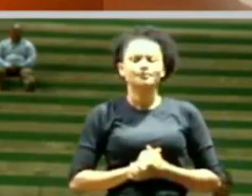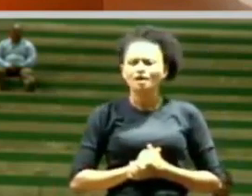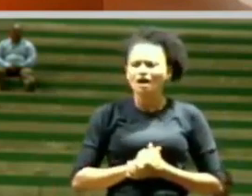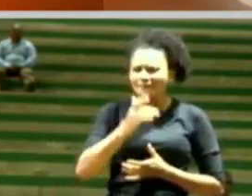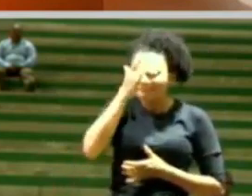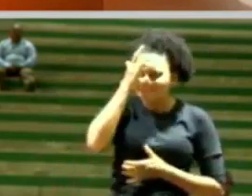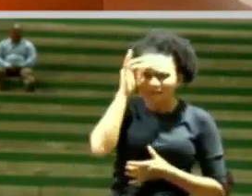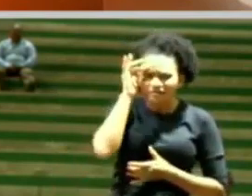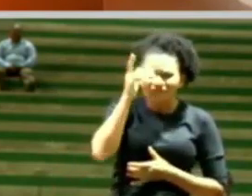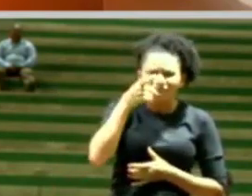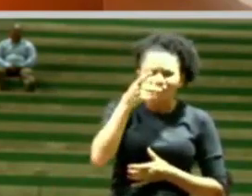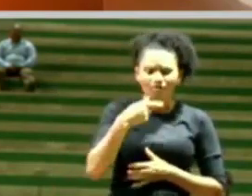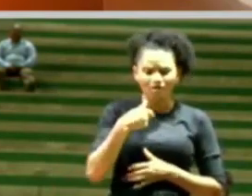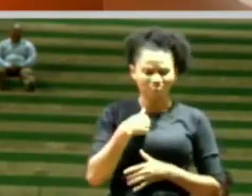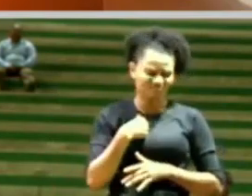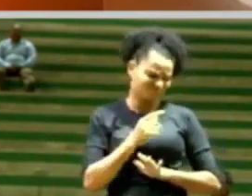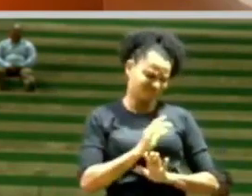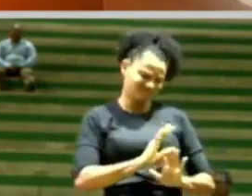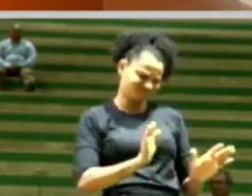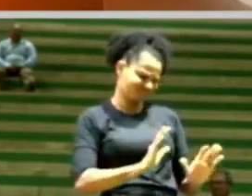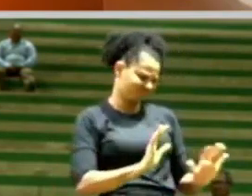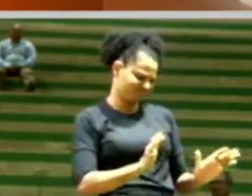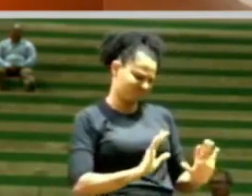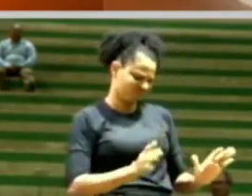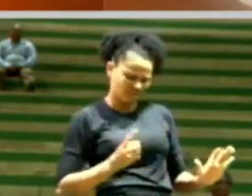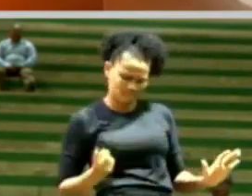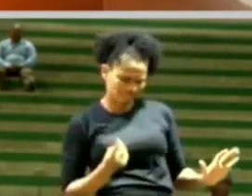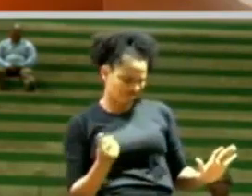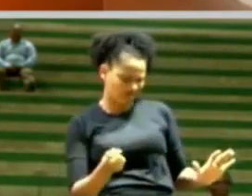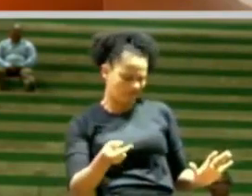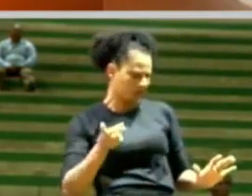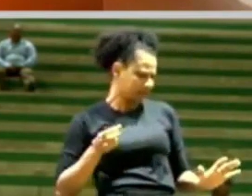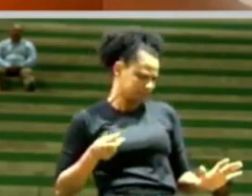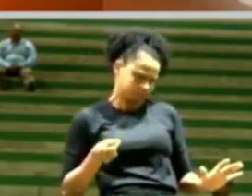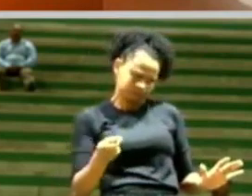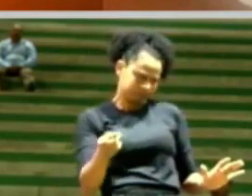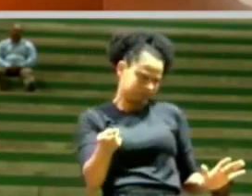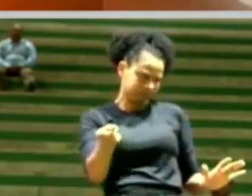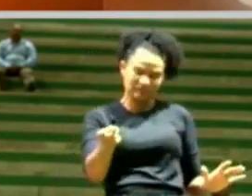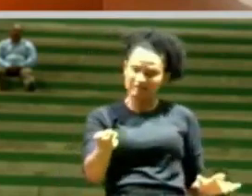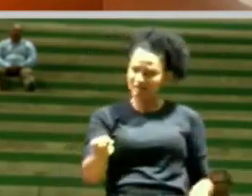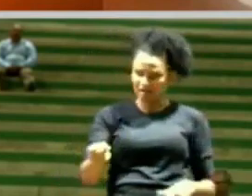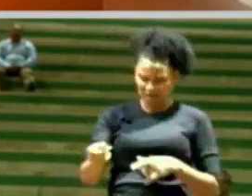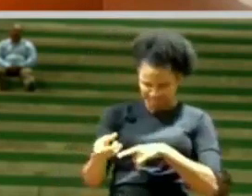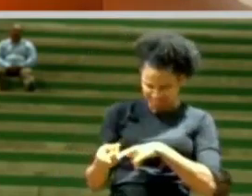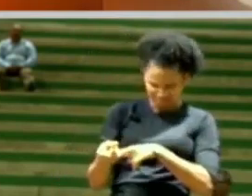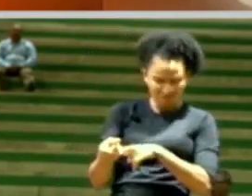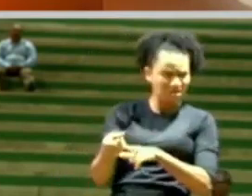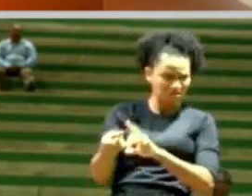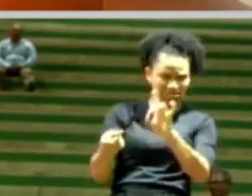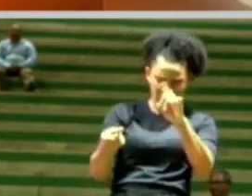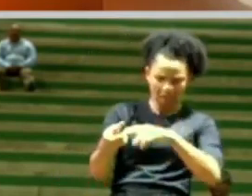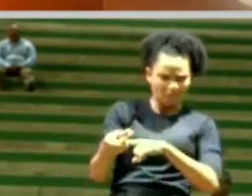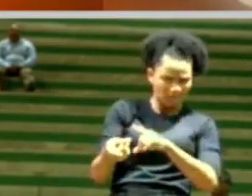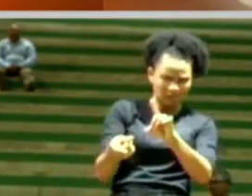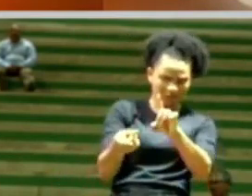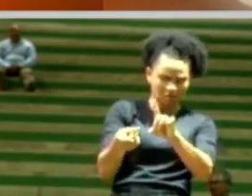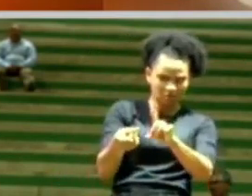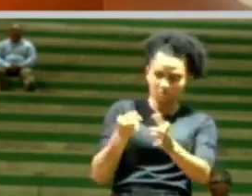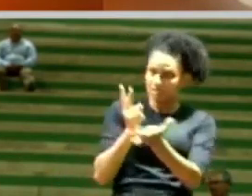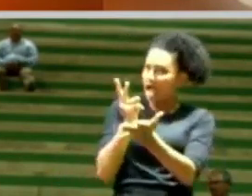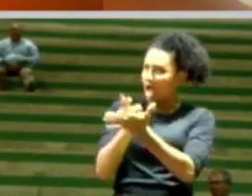Alguém disse para mim assim: não, mas aí não, a eternidade sempre existiu. Então ela é Deus? Porque o único que existe desde sempre é